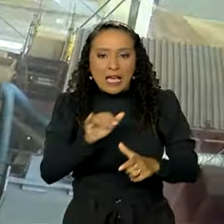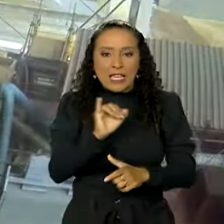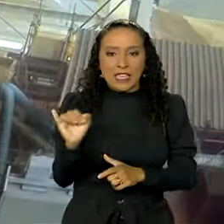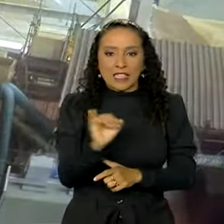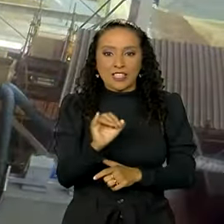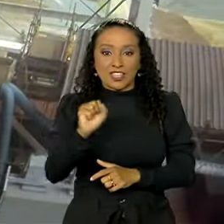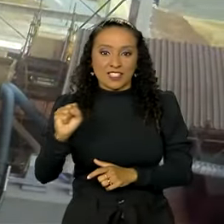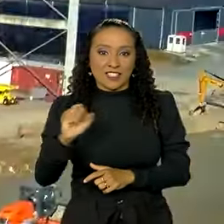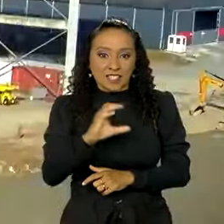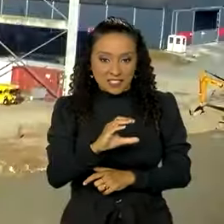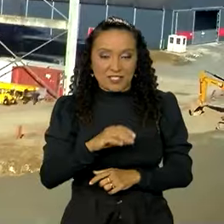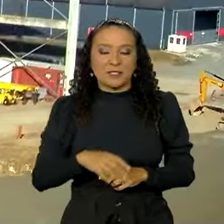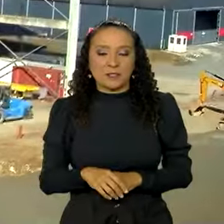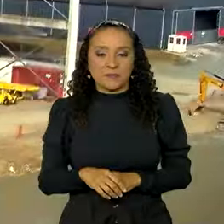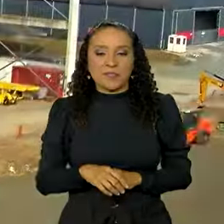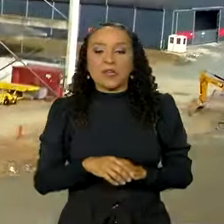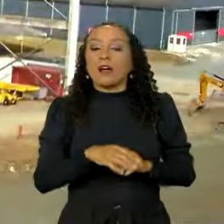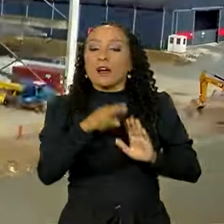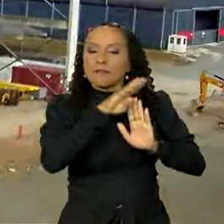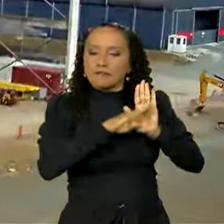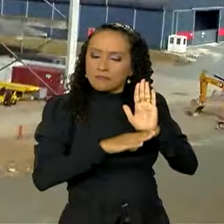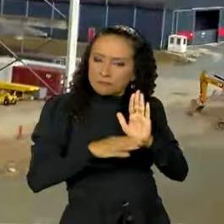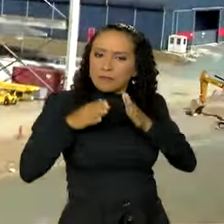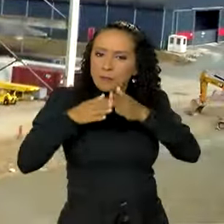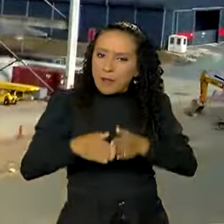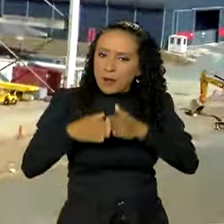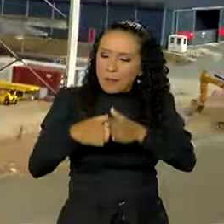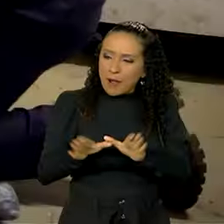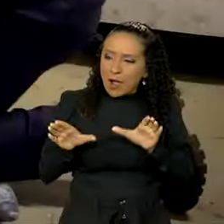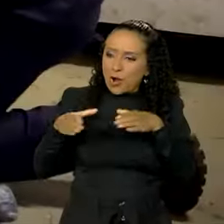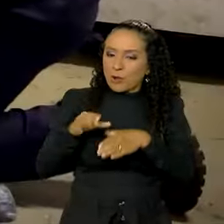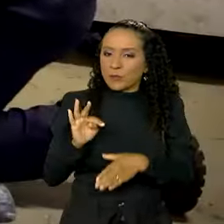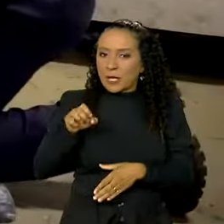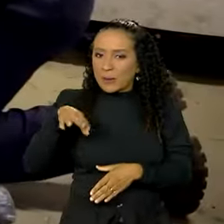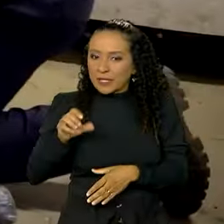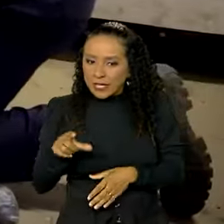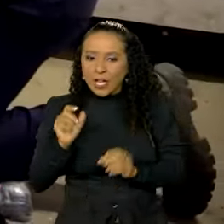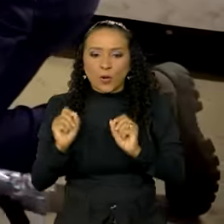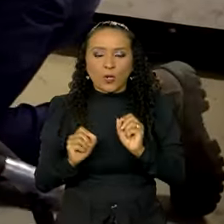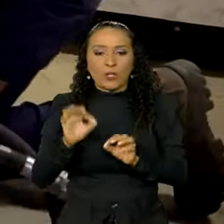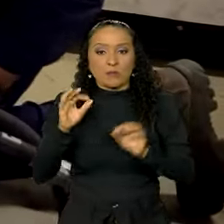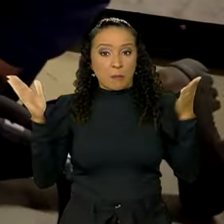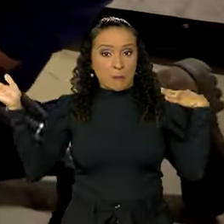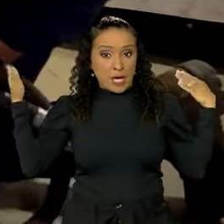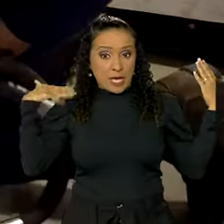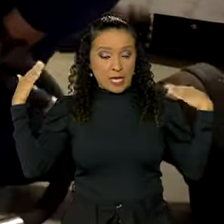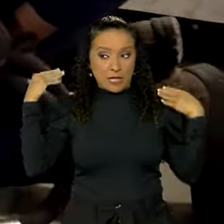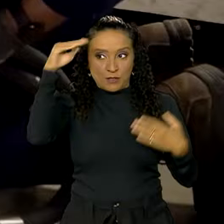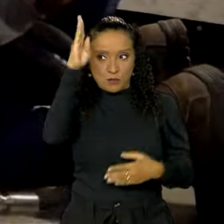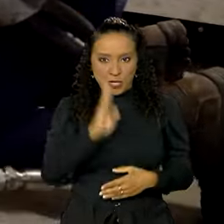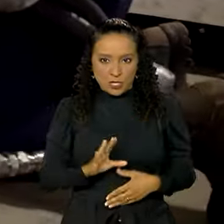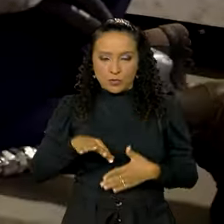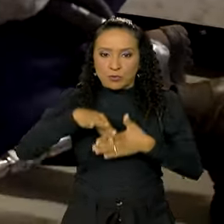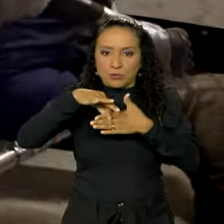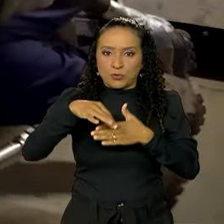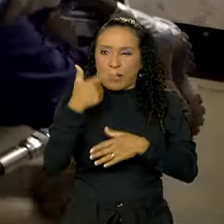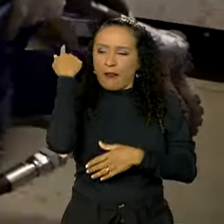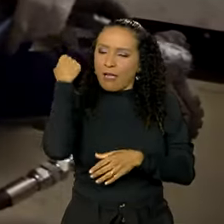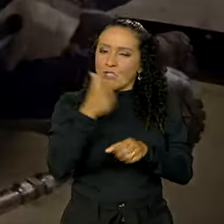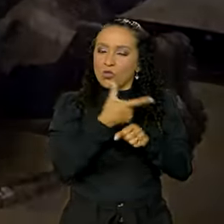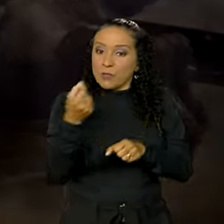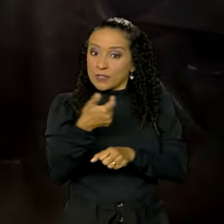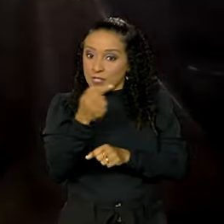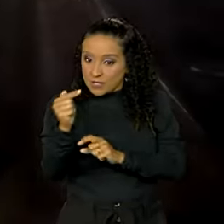Itajaí, Santa Catarina. O programa Fragatas Classe Tamandaré é conduzido pela Marinha do Brasil desde 2017 e no